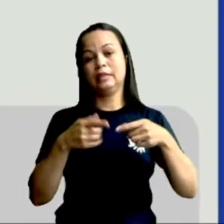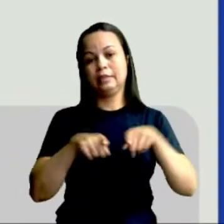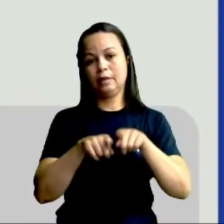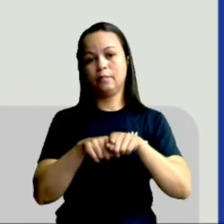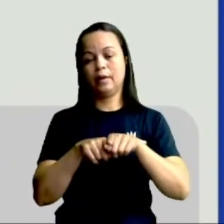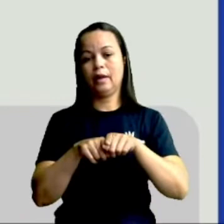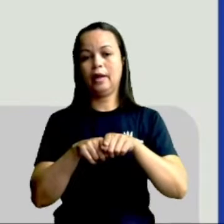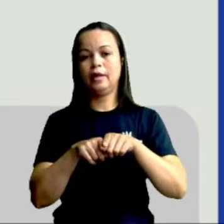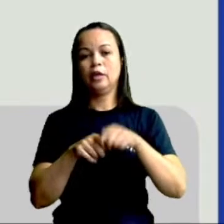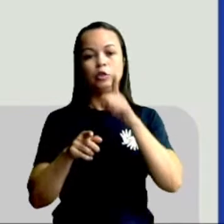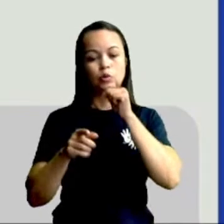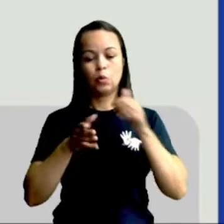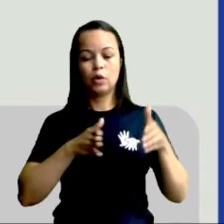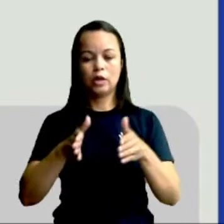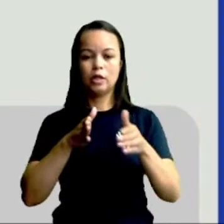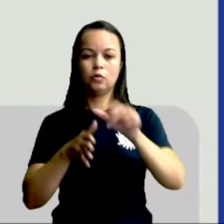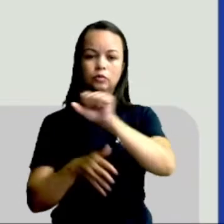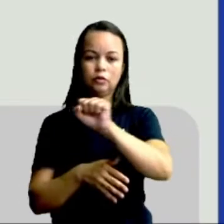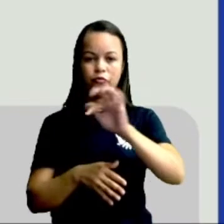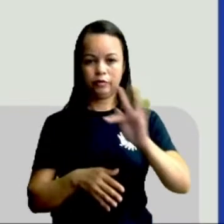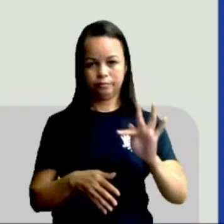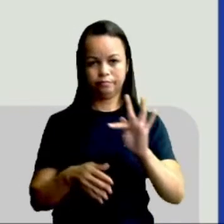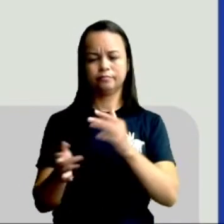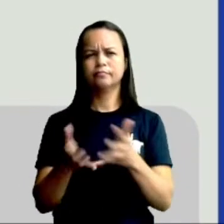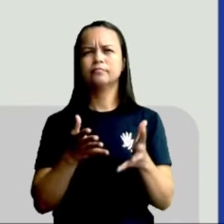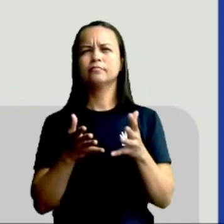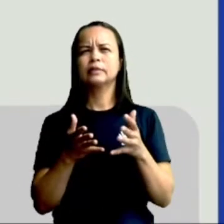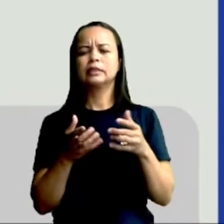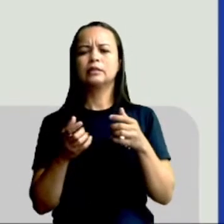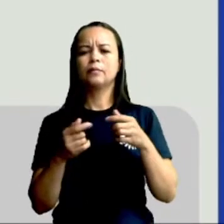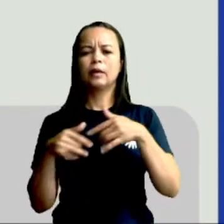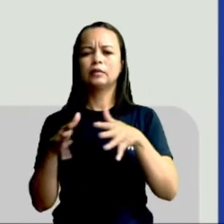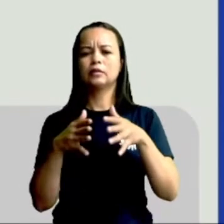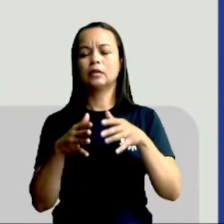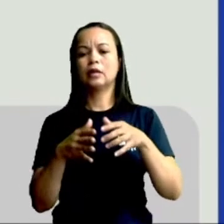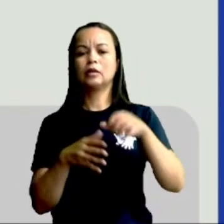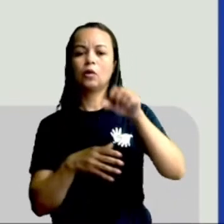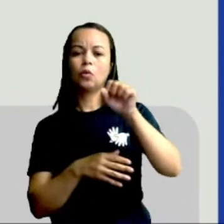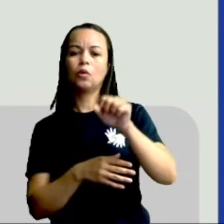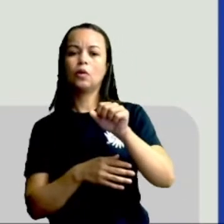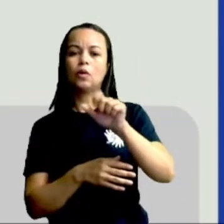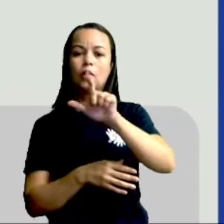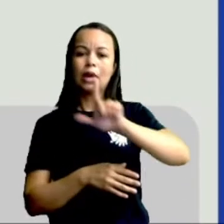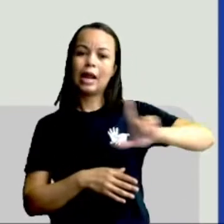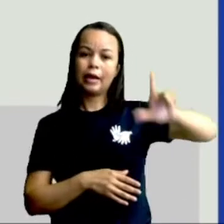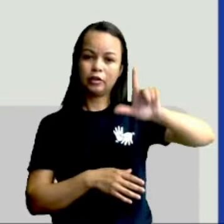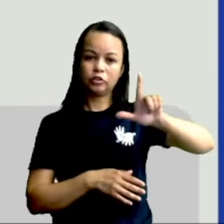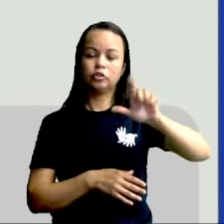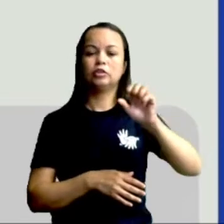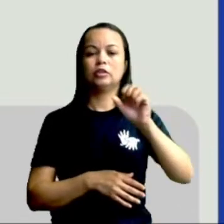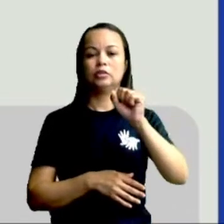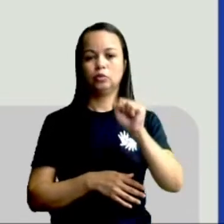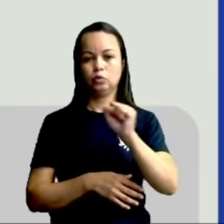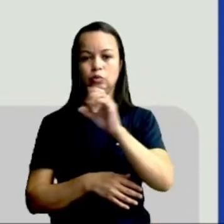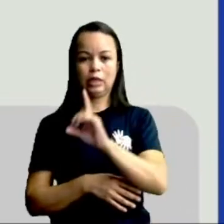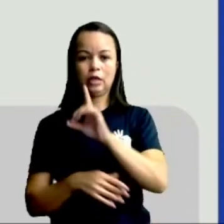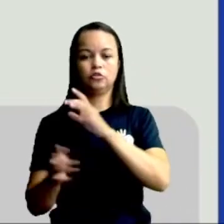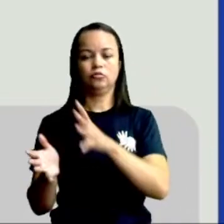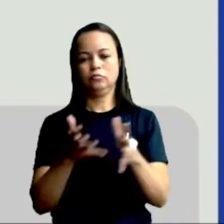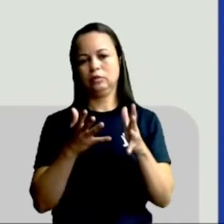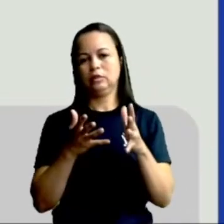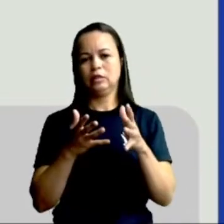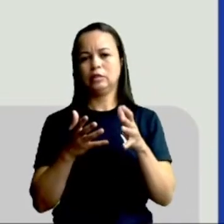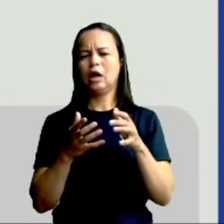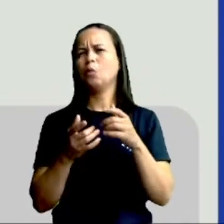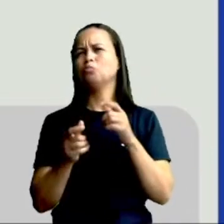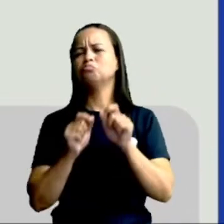Francisco. Parte dos Planaltos e Serras do Atlântico Leste, Sudeste, além de planícies e tabuleiros litorâneos.